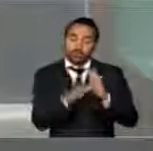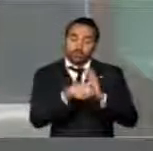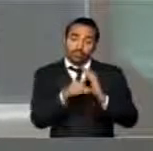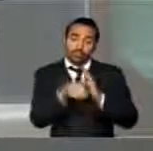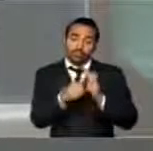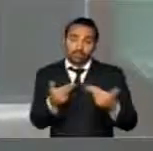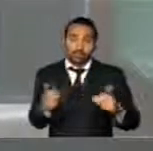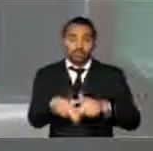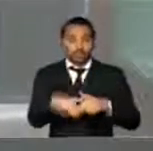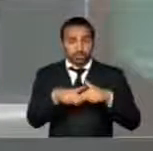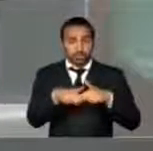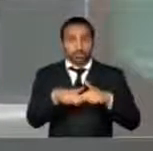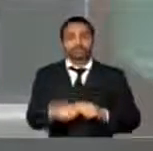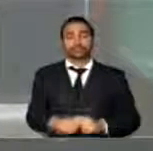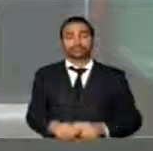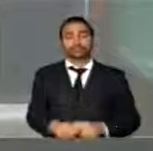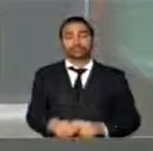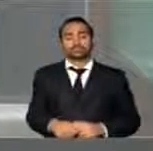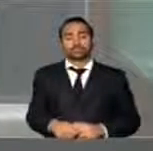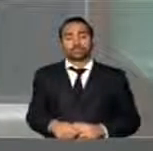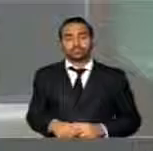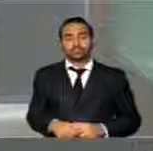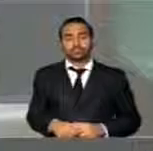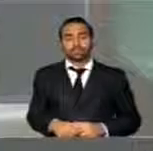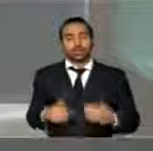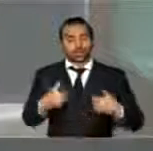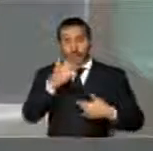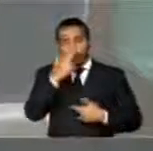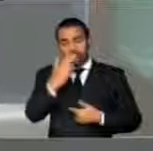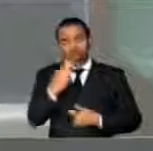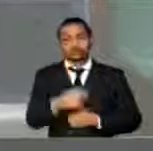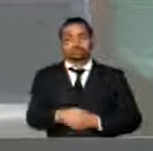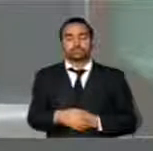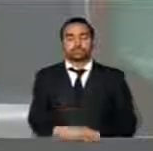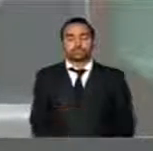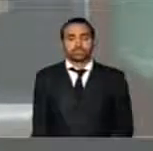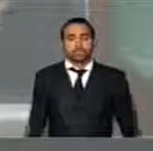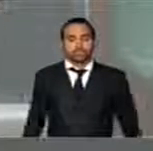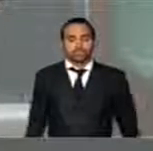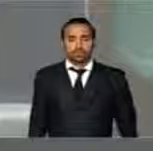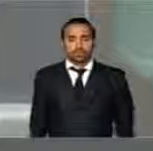brasileiras. Portanto, eu acho que nós... Agora, deputado...